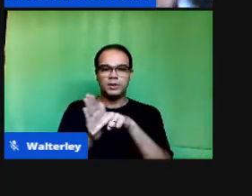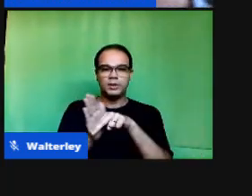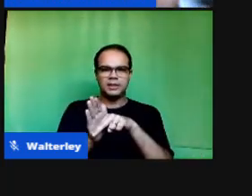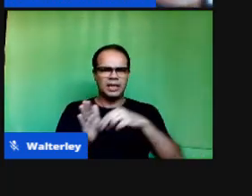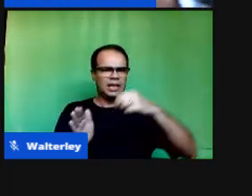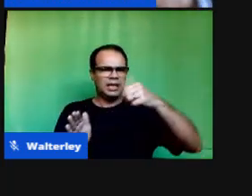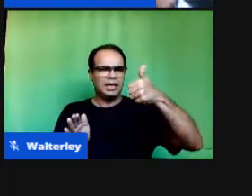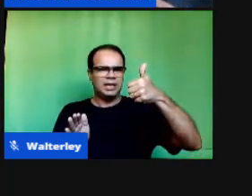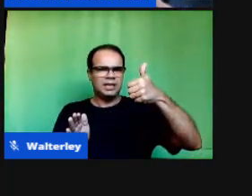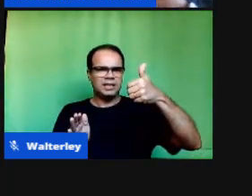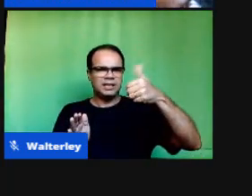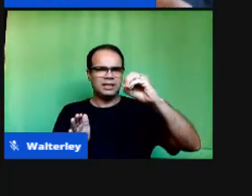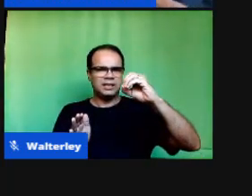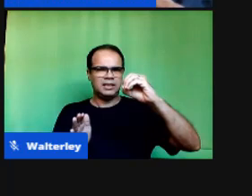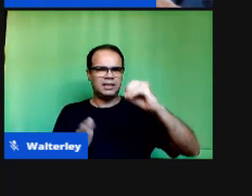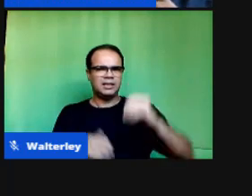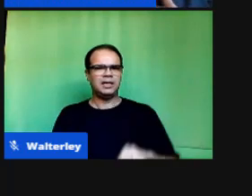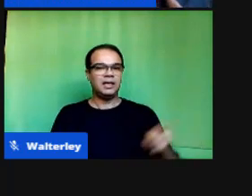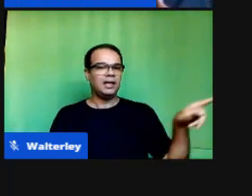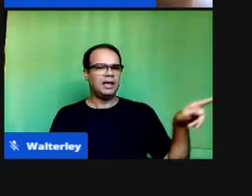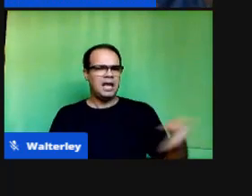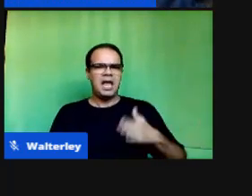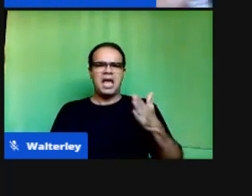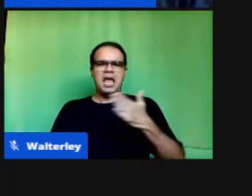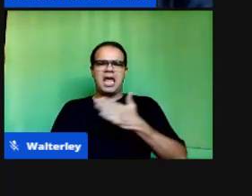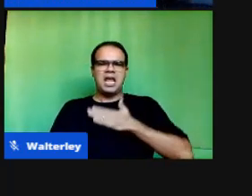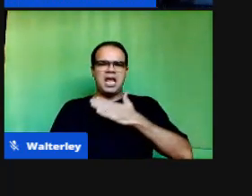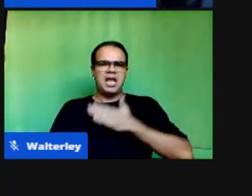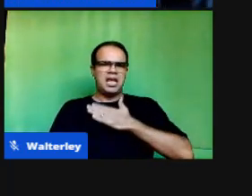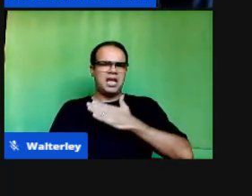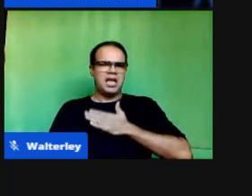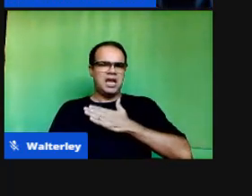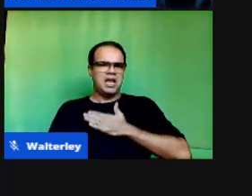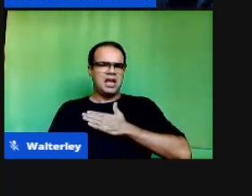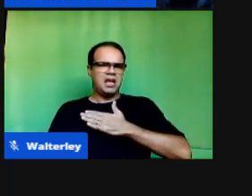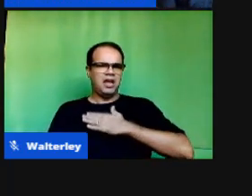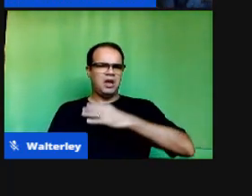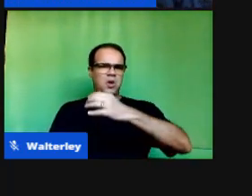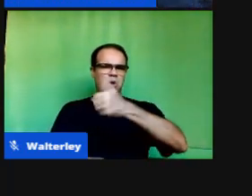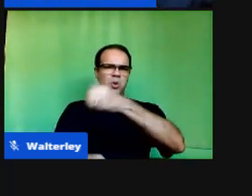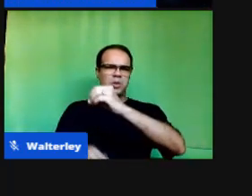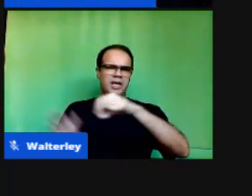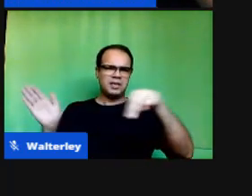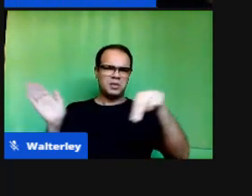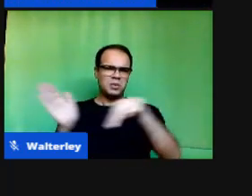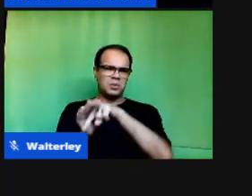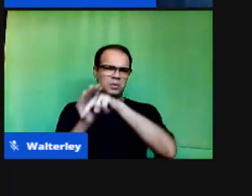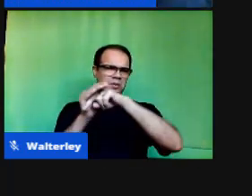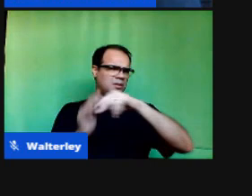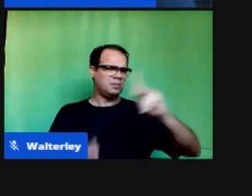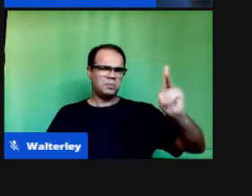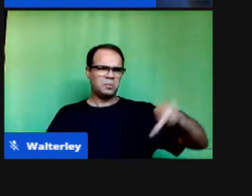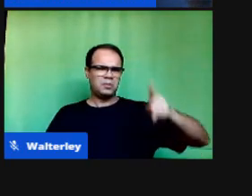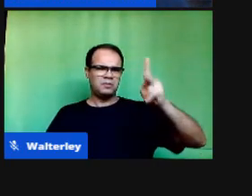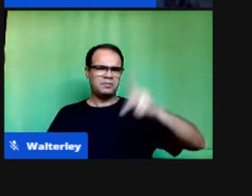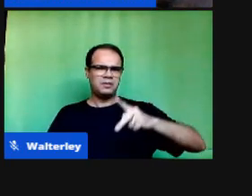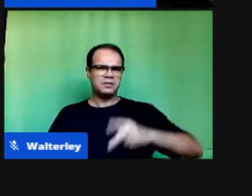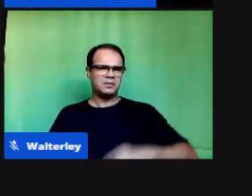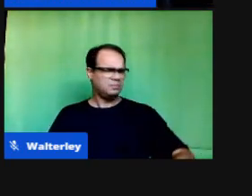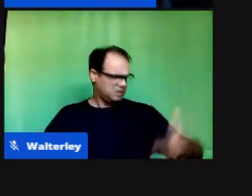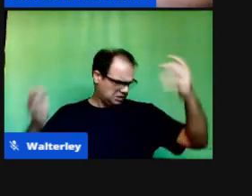assim, eu tirei 10 na prova do professor Rafael. Cara, arregacei